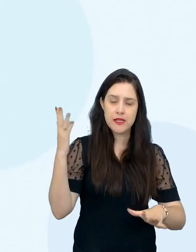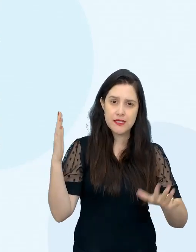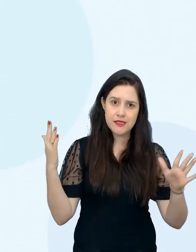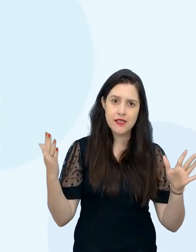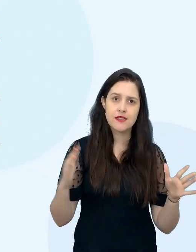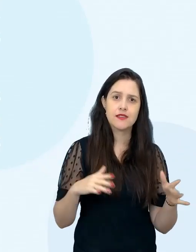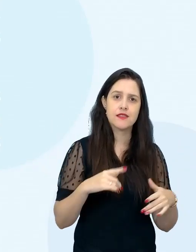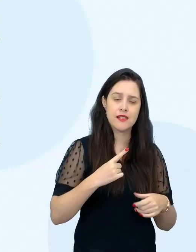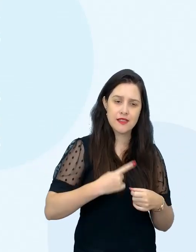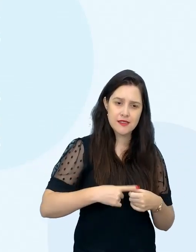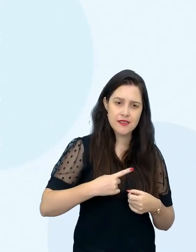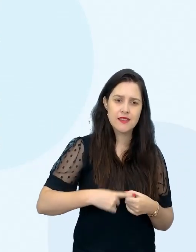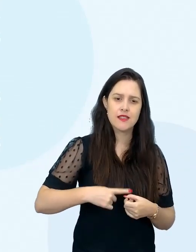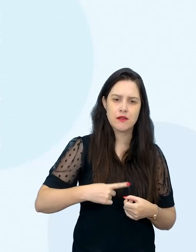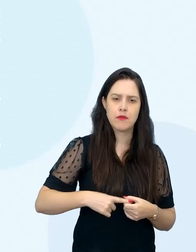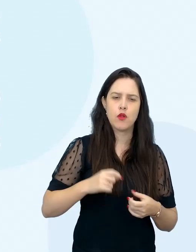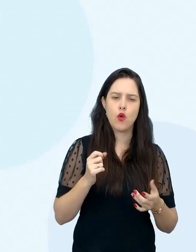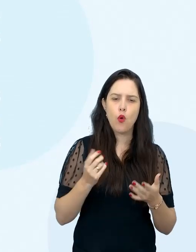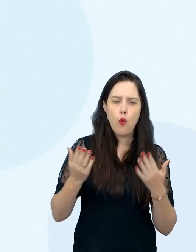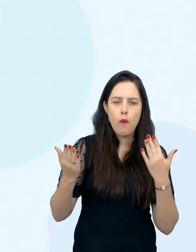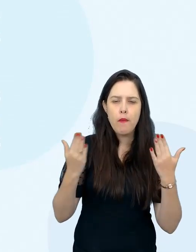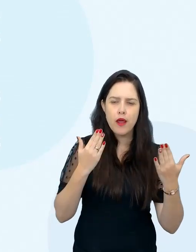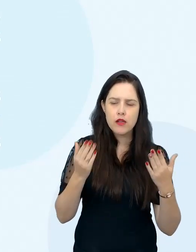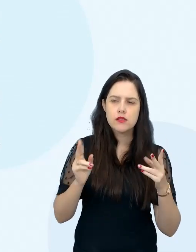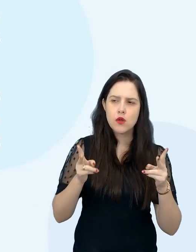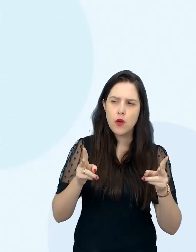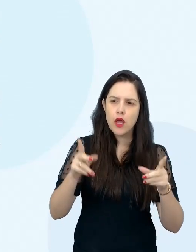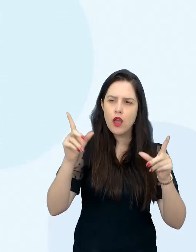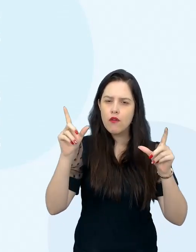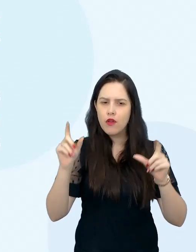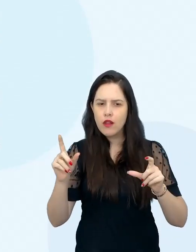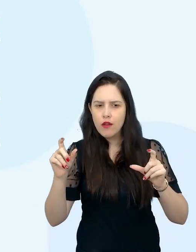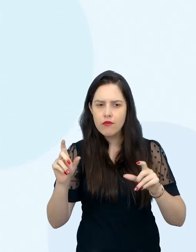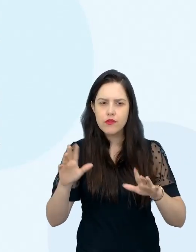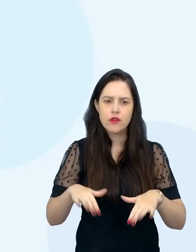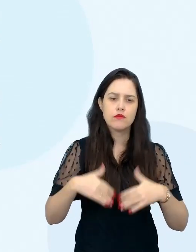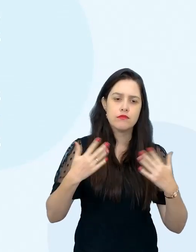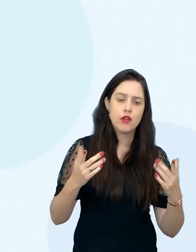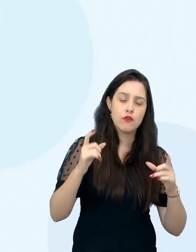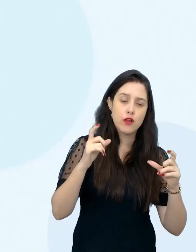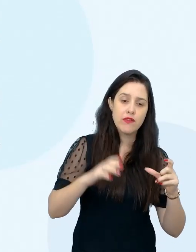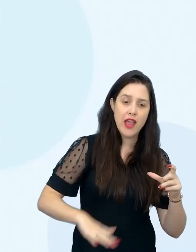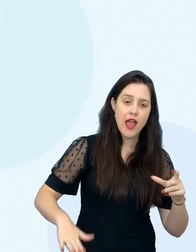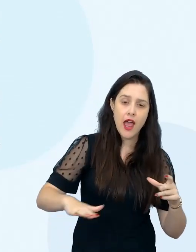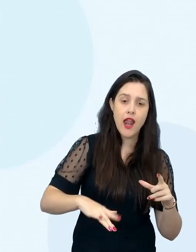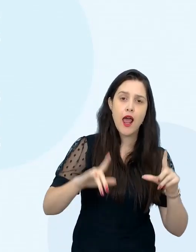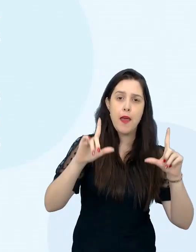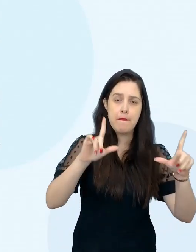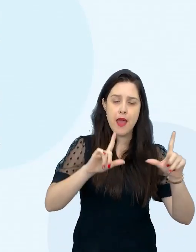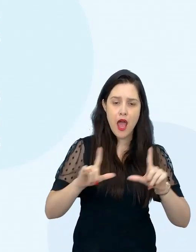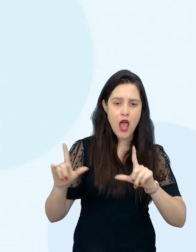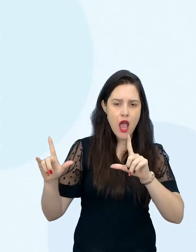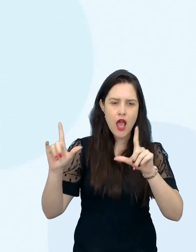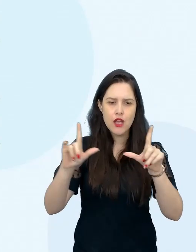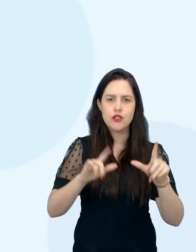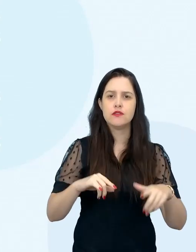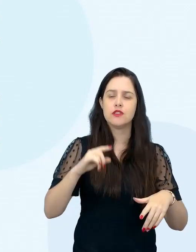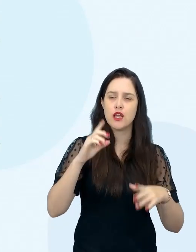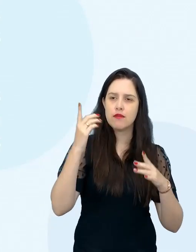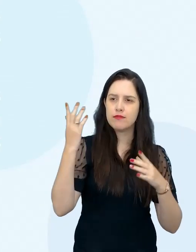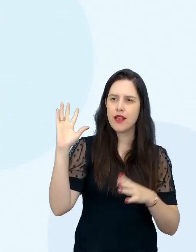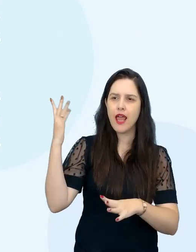paisagens nas cidades, comparando sequências de fotografias aéreas e imagens de satélites de